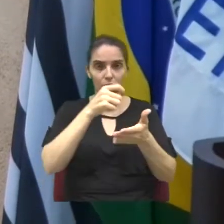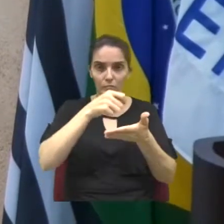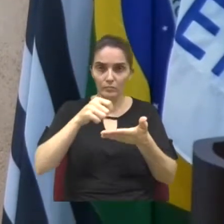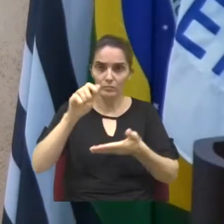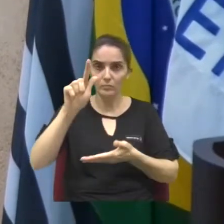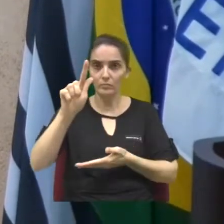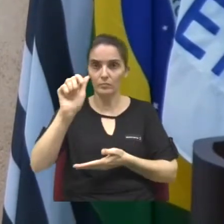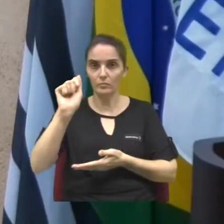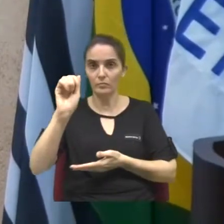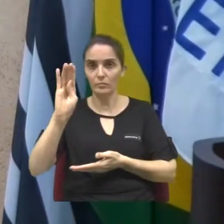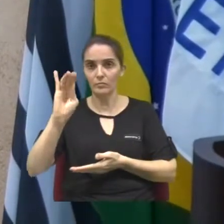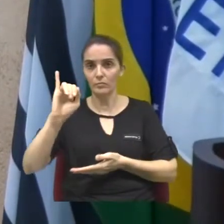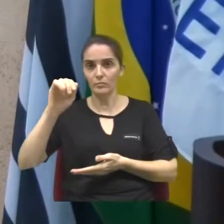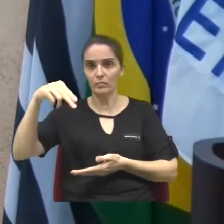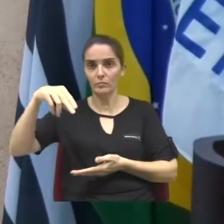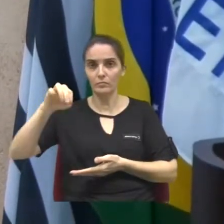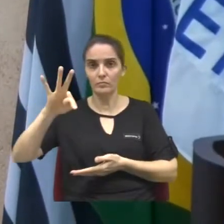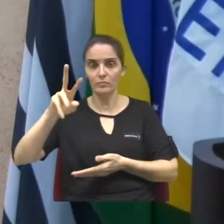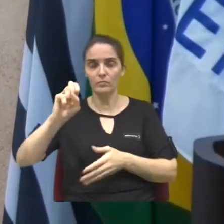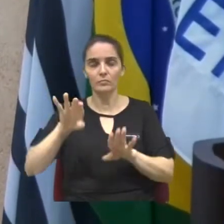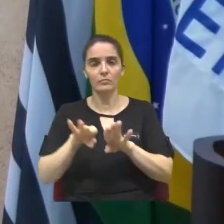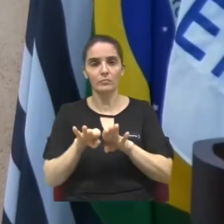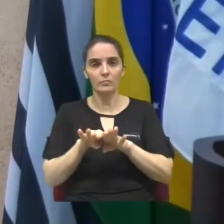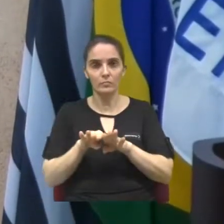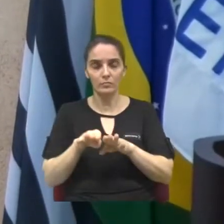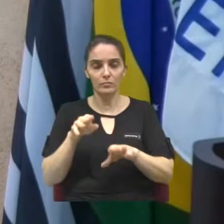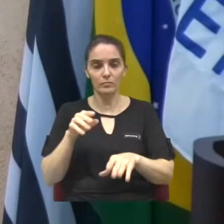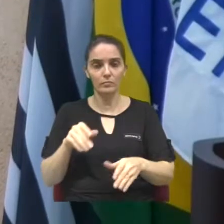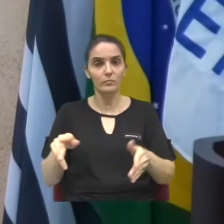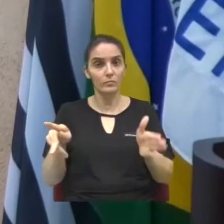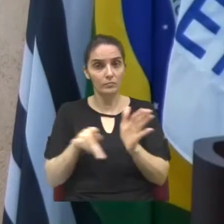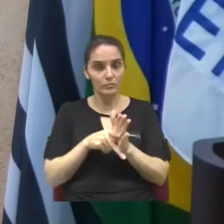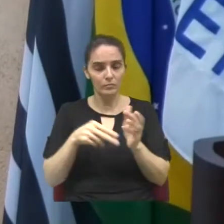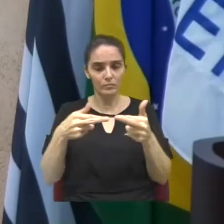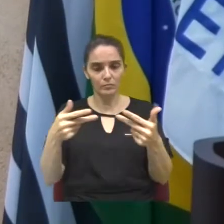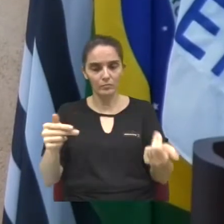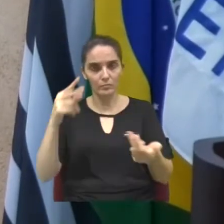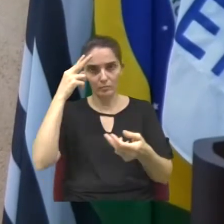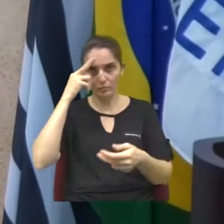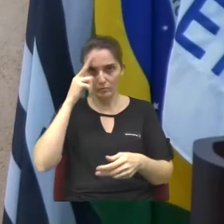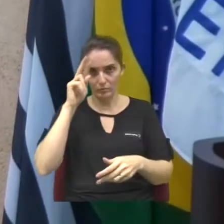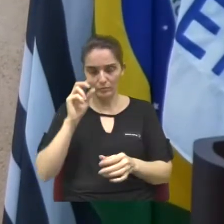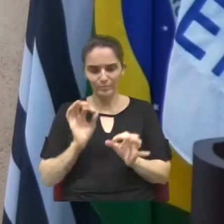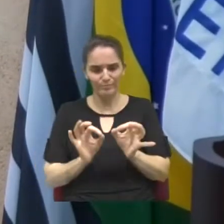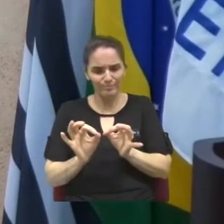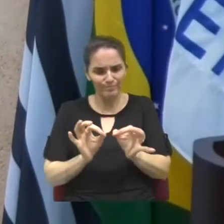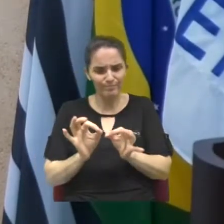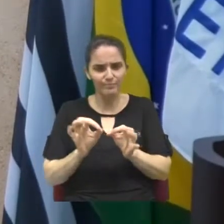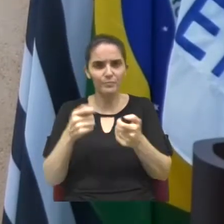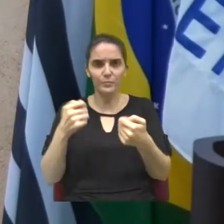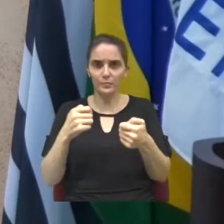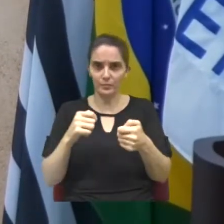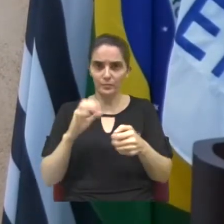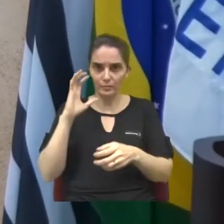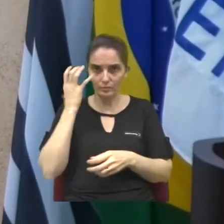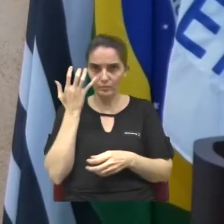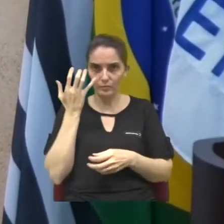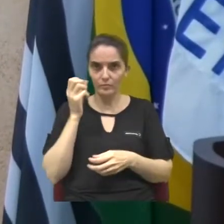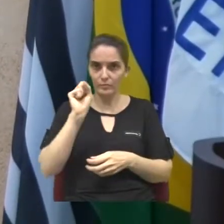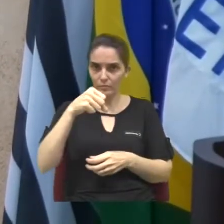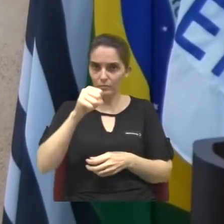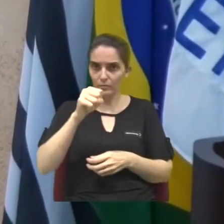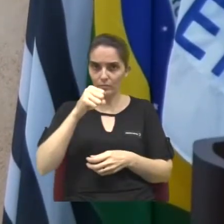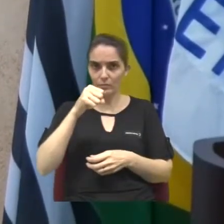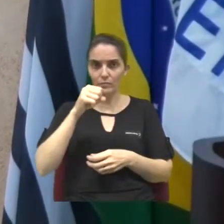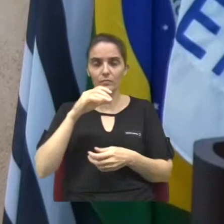Acrescenta setor de projetos e patrimônios históricos. São pequenas alterações que devem ser feitas para